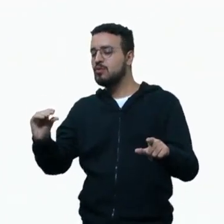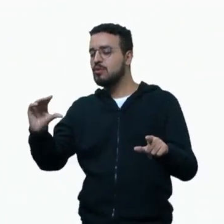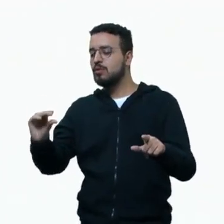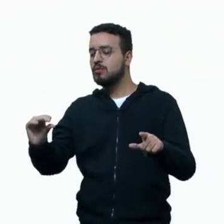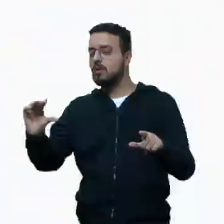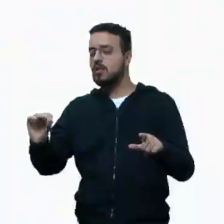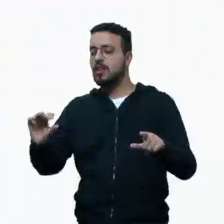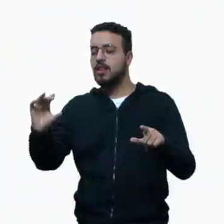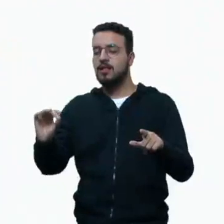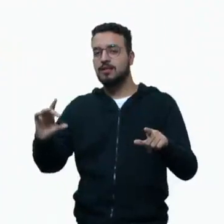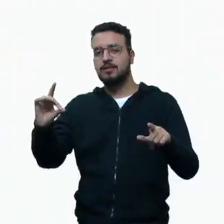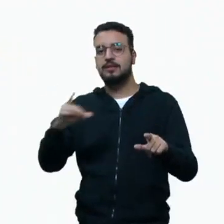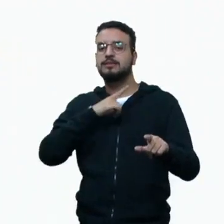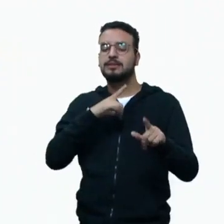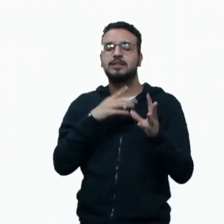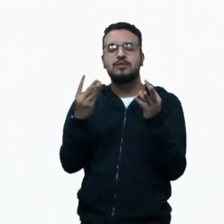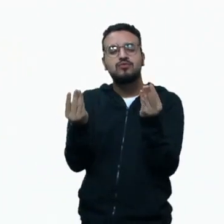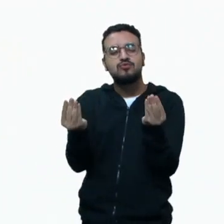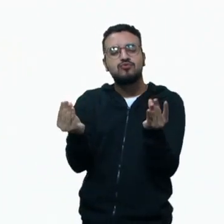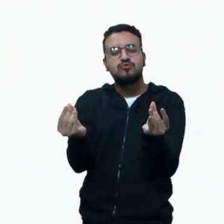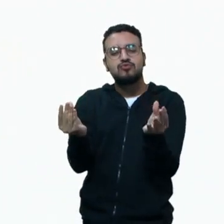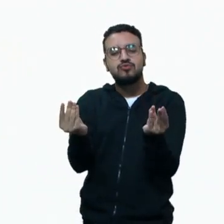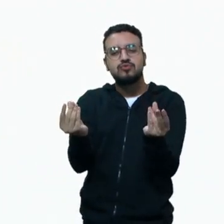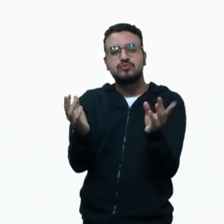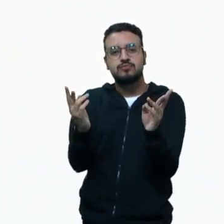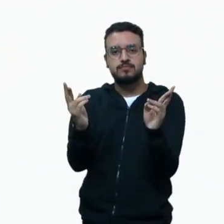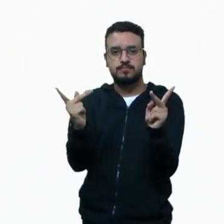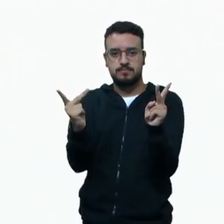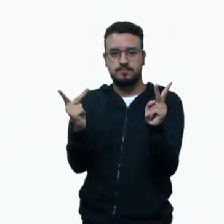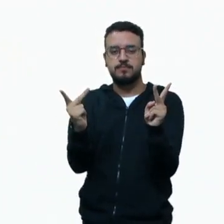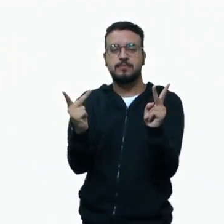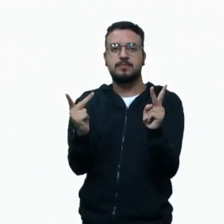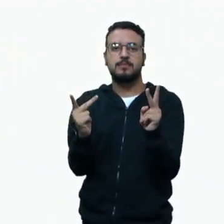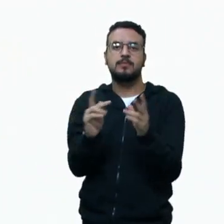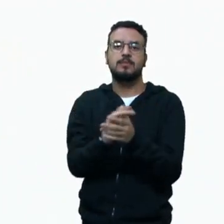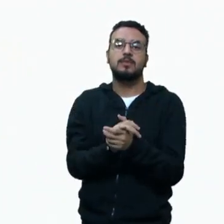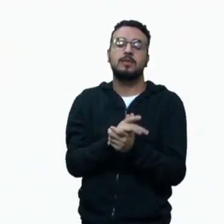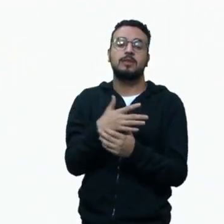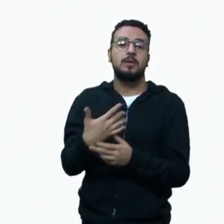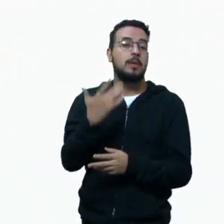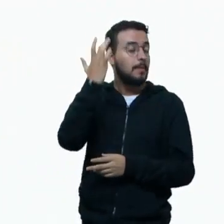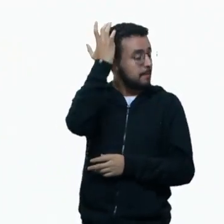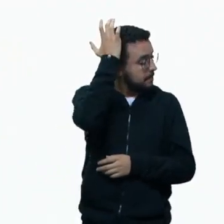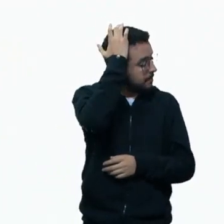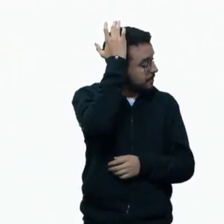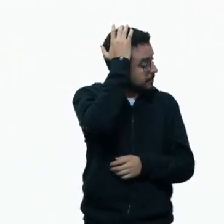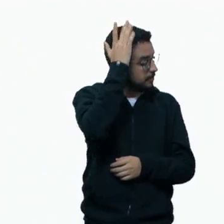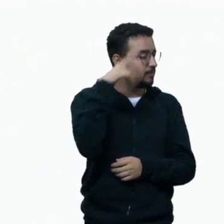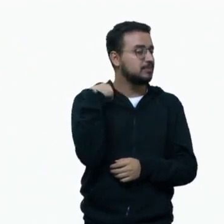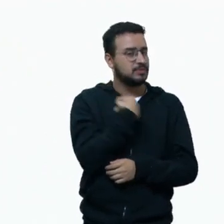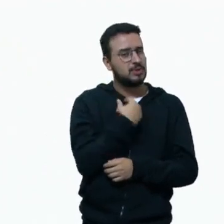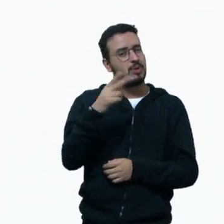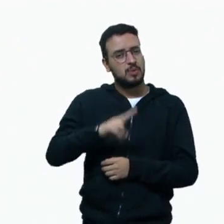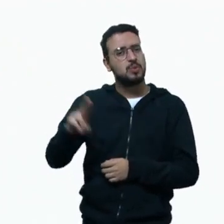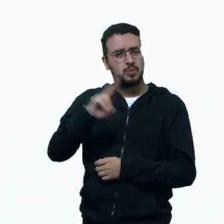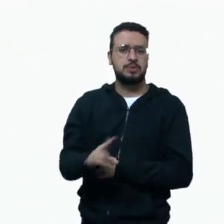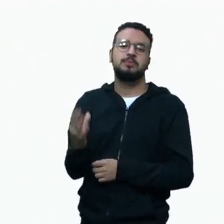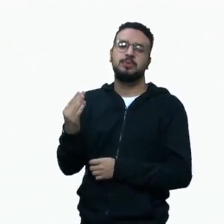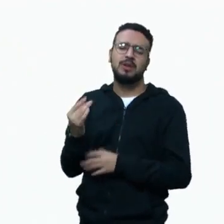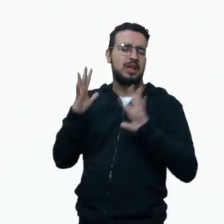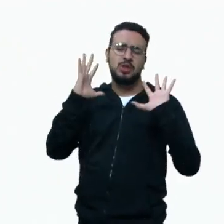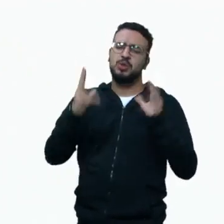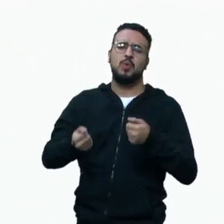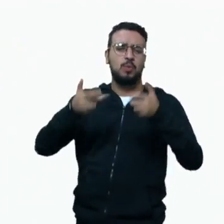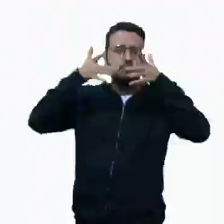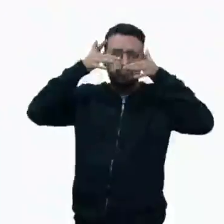quando a gente pensa em textura e forma, tá? Então, o lobo parietal é um lobo que a gente usa muito também. Aliás, todos a gente utiliza muito,